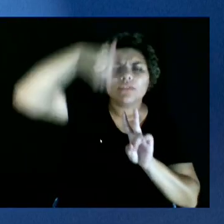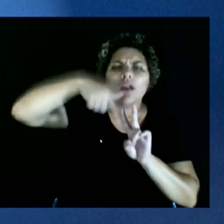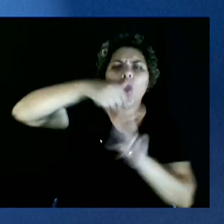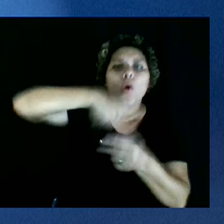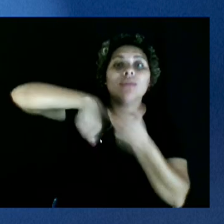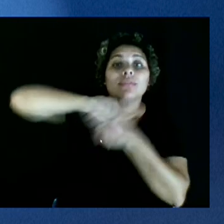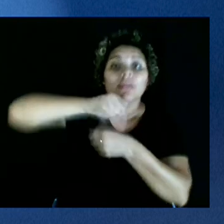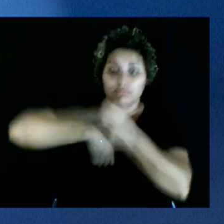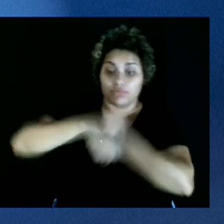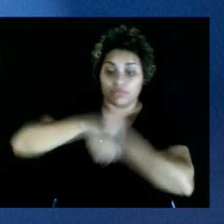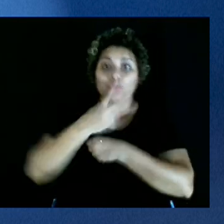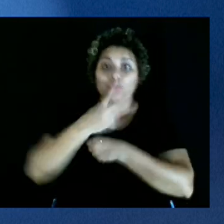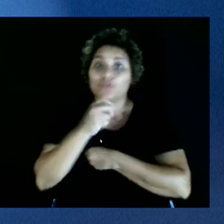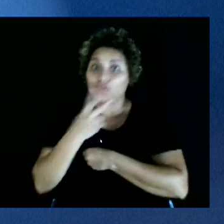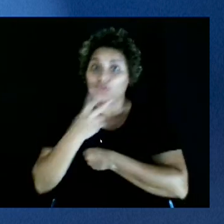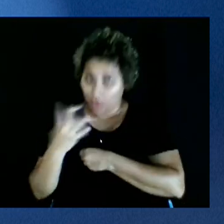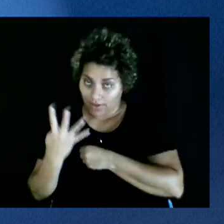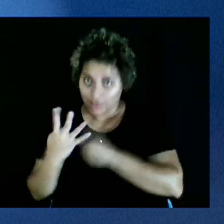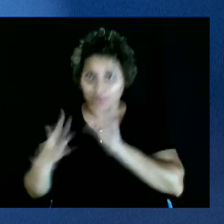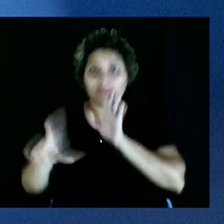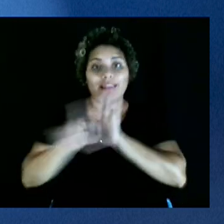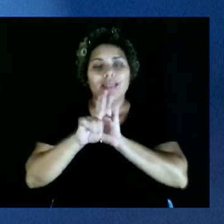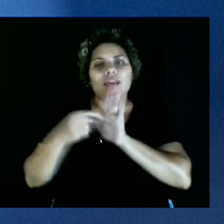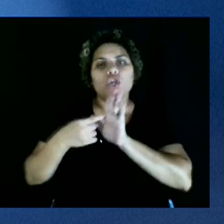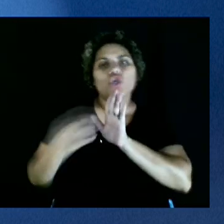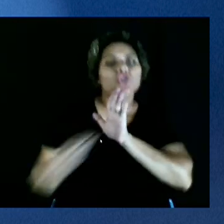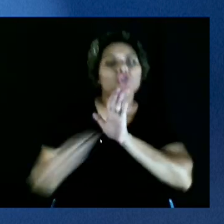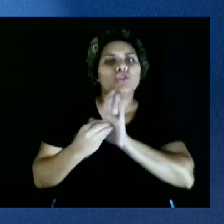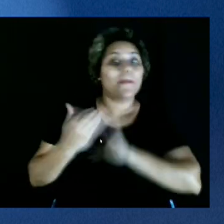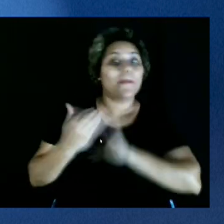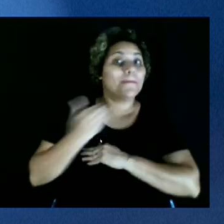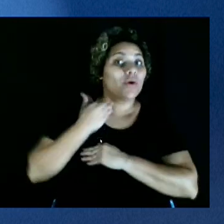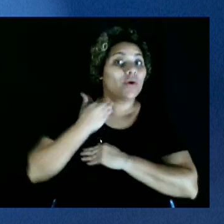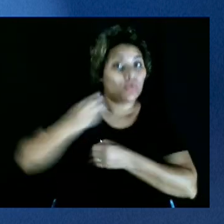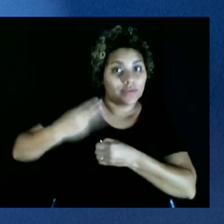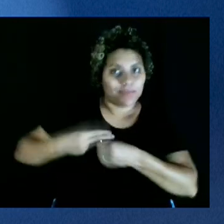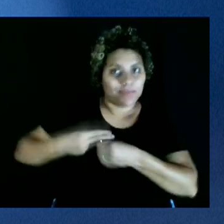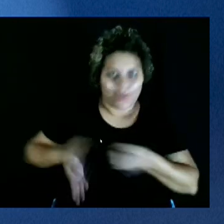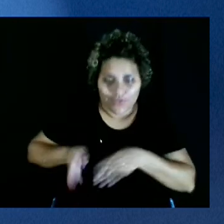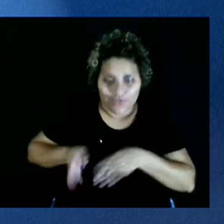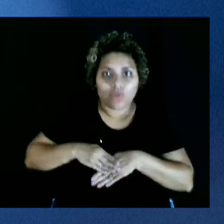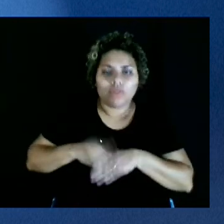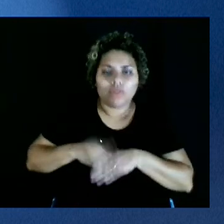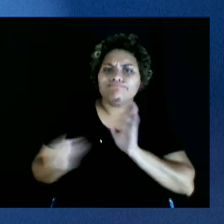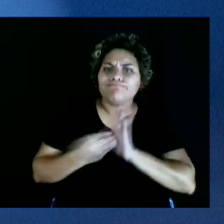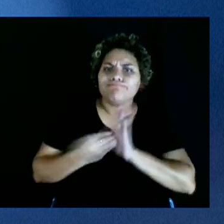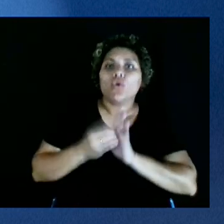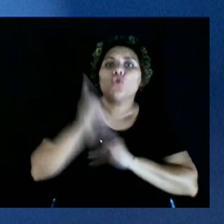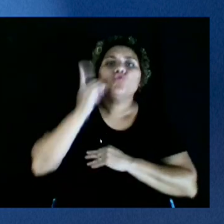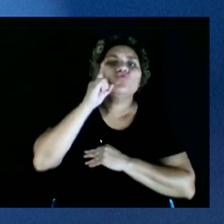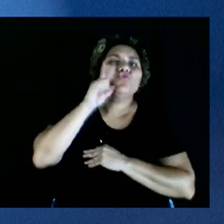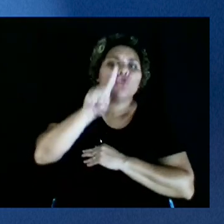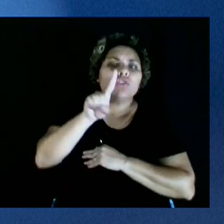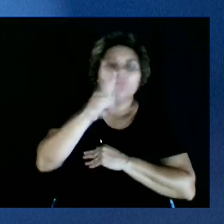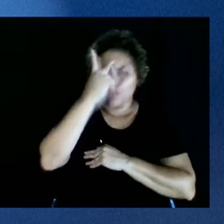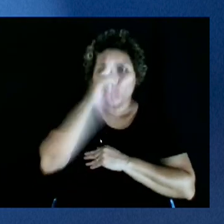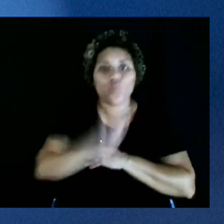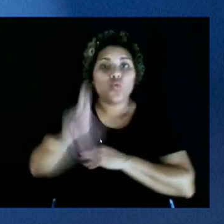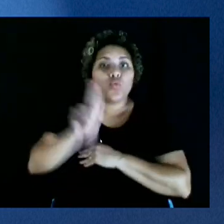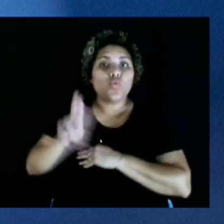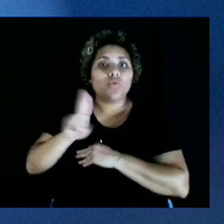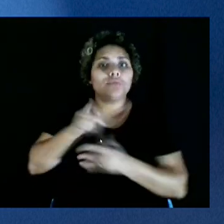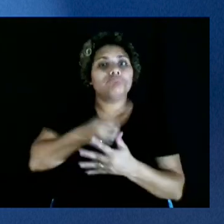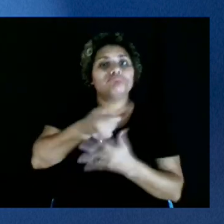Municipal de Fraldas em Campinas, determina as quantidades de fralda por dia às quais os beneficiados pela lei